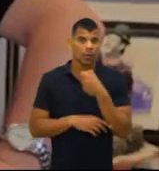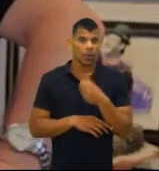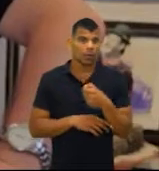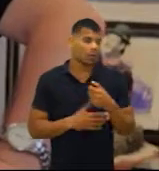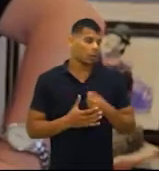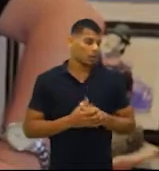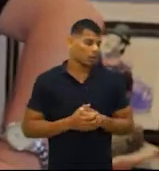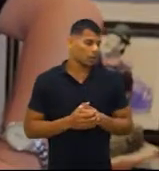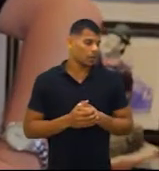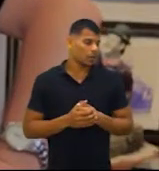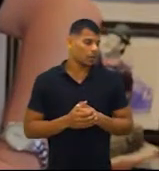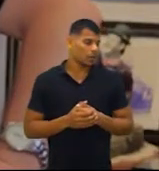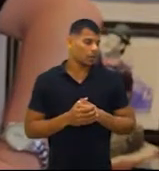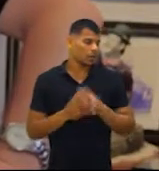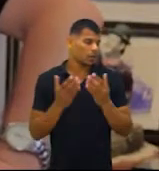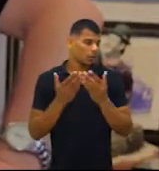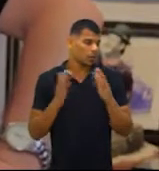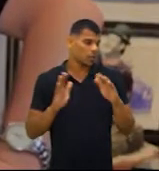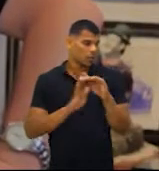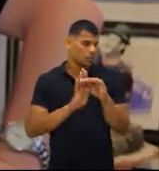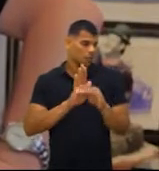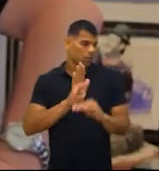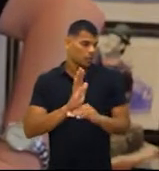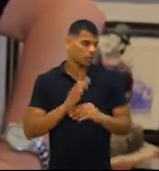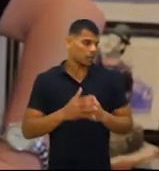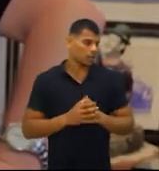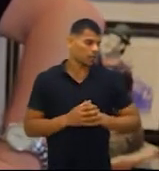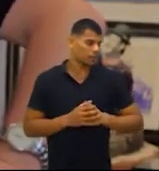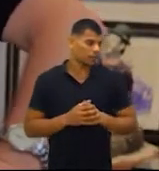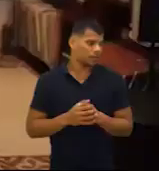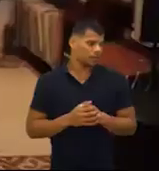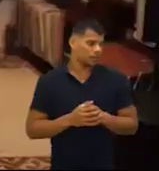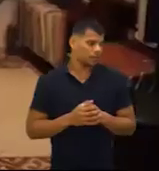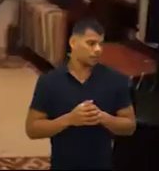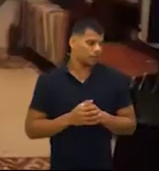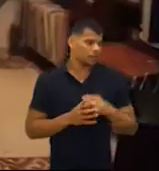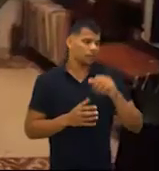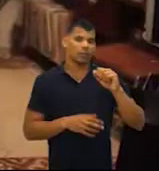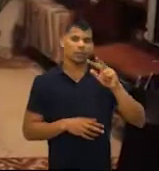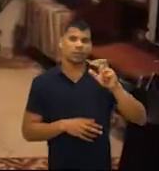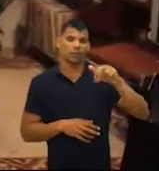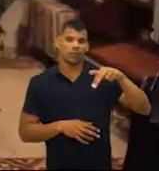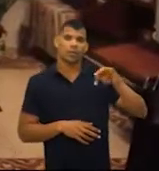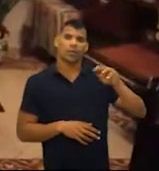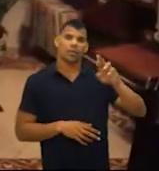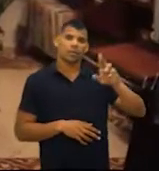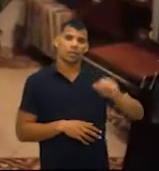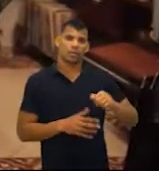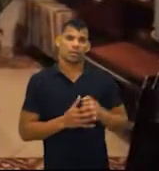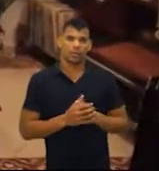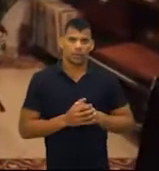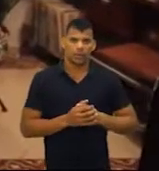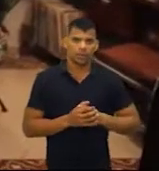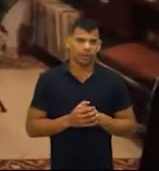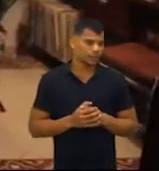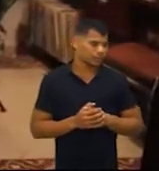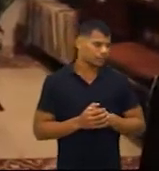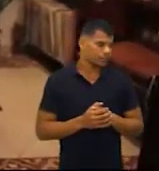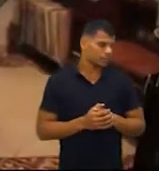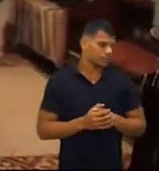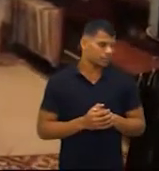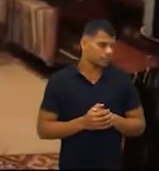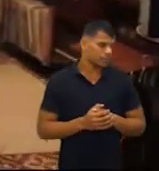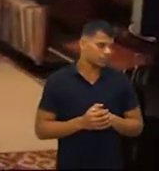de qualidade com muito humor. Obrigado, querido, pela participação. E eu queria lhe fazer um pedido. Eu queria que